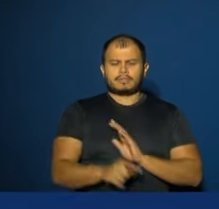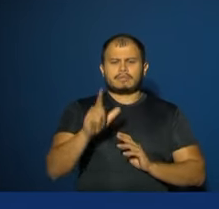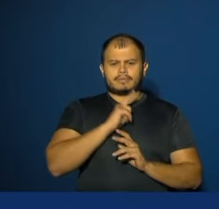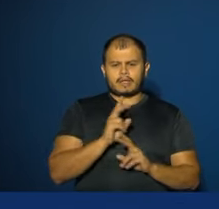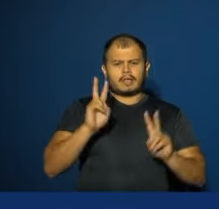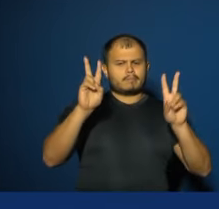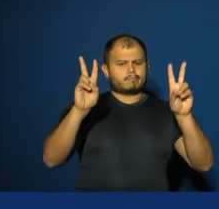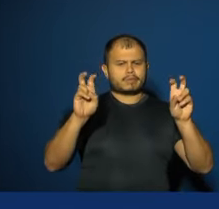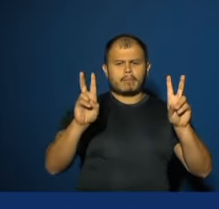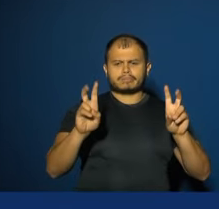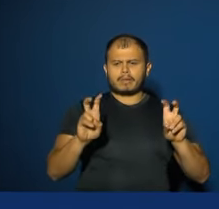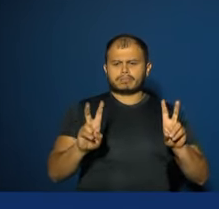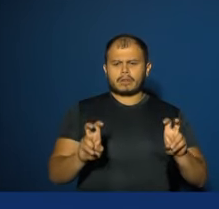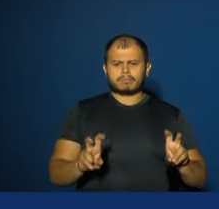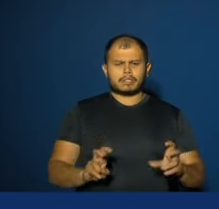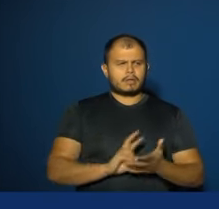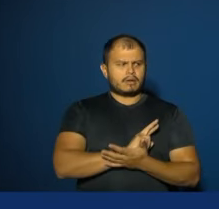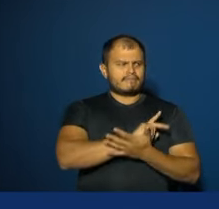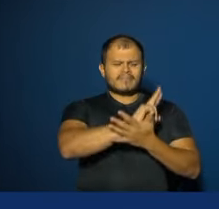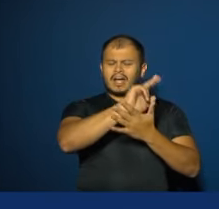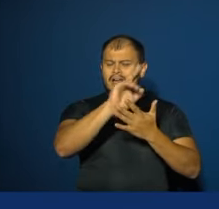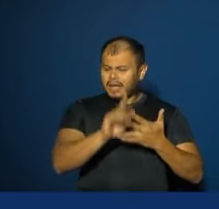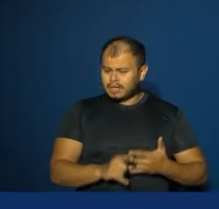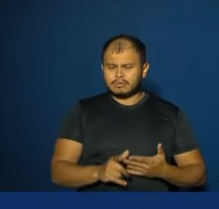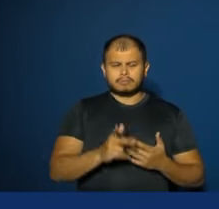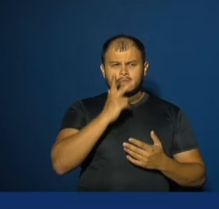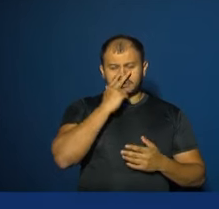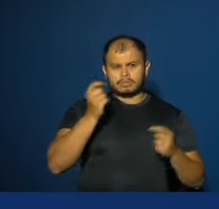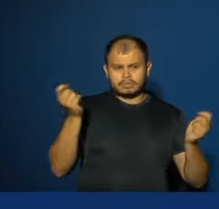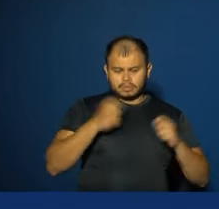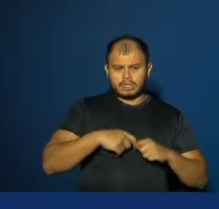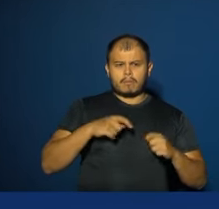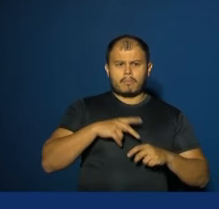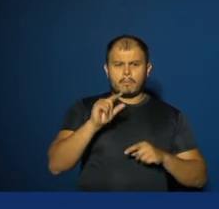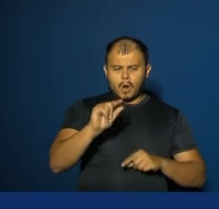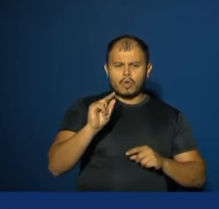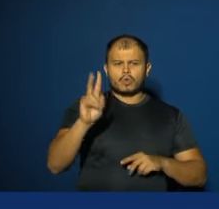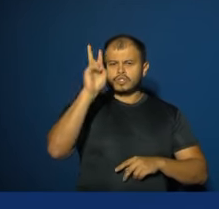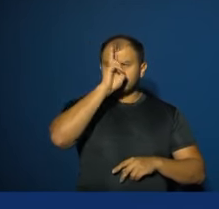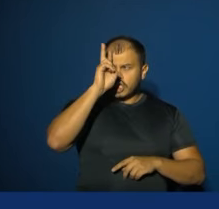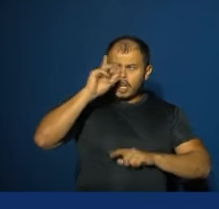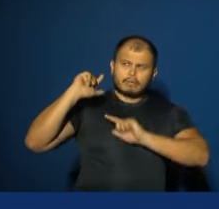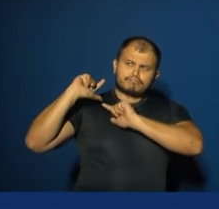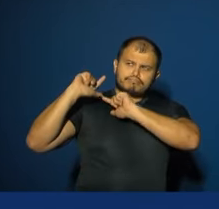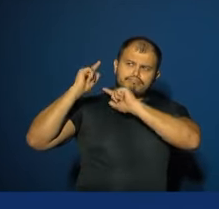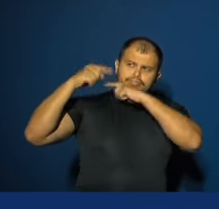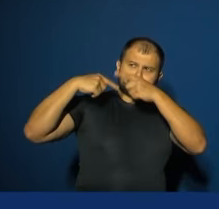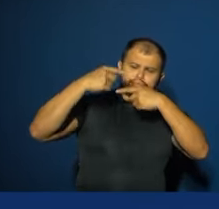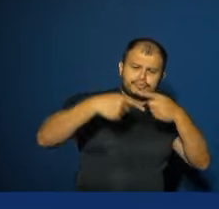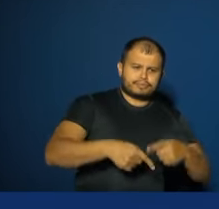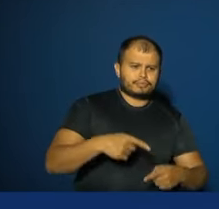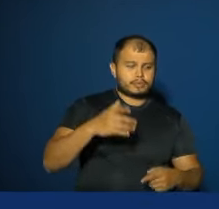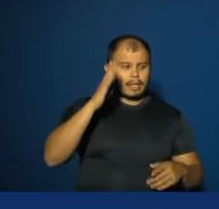diversos aspectos, me permito aqui fazer um recorte histórico para poder chegarmos rapidamente neste momento atual